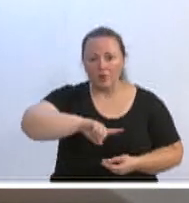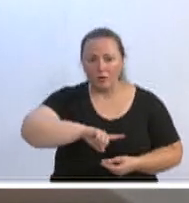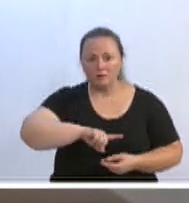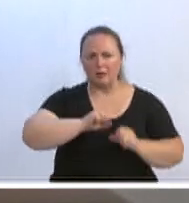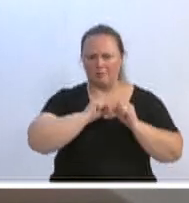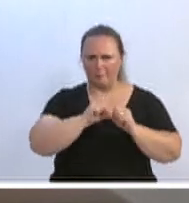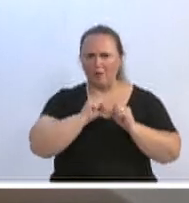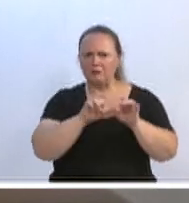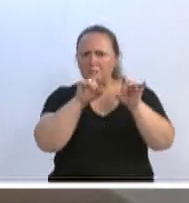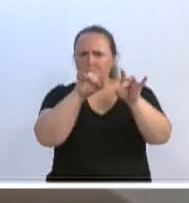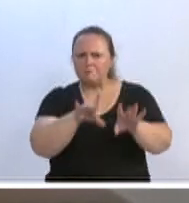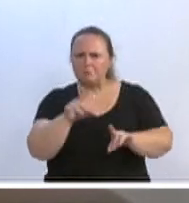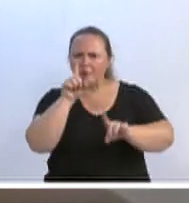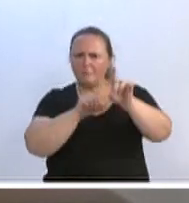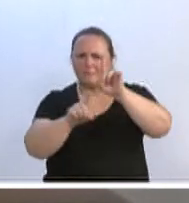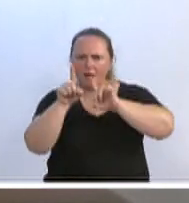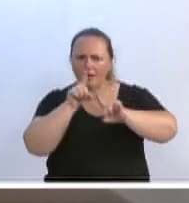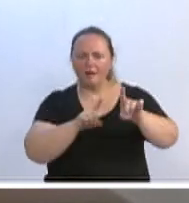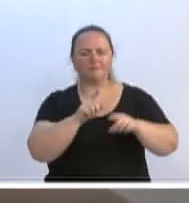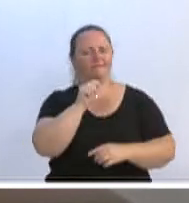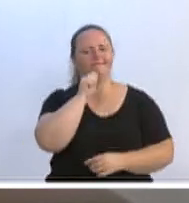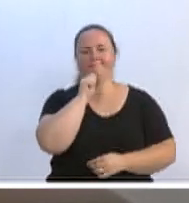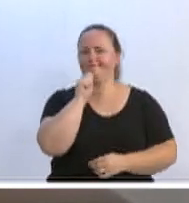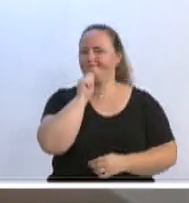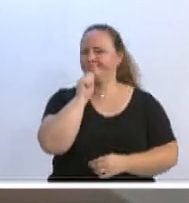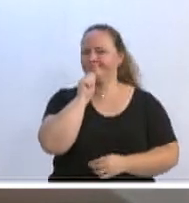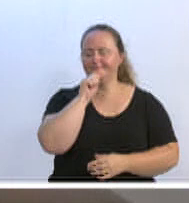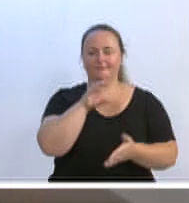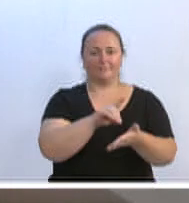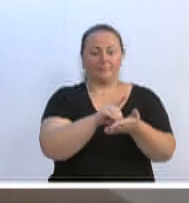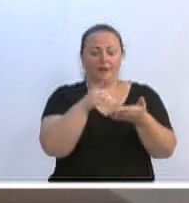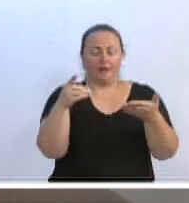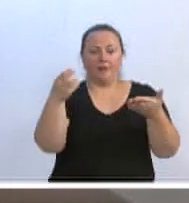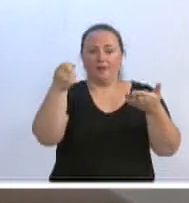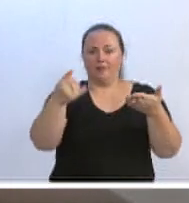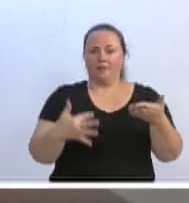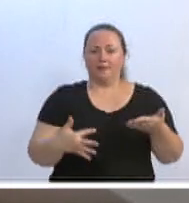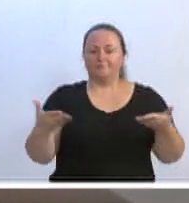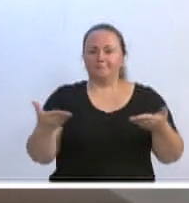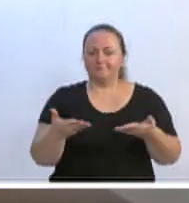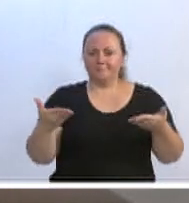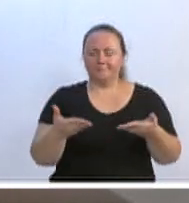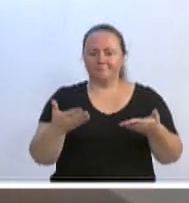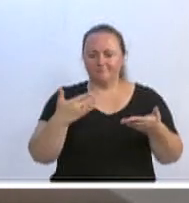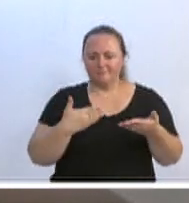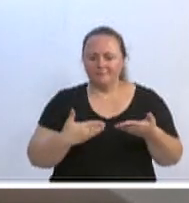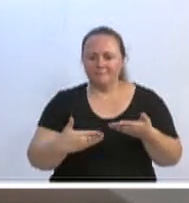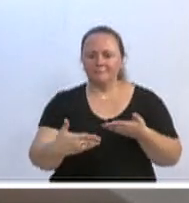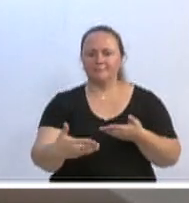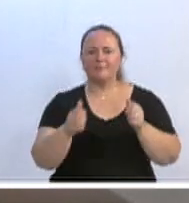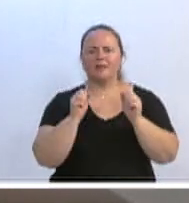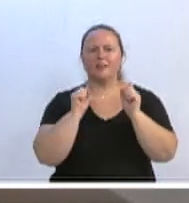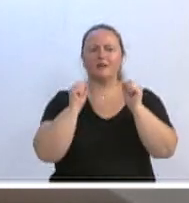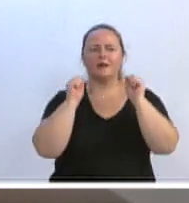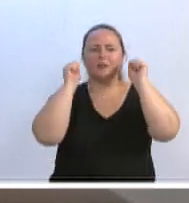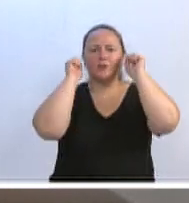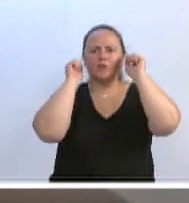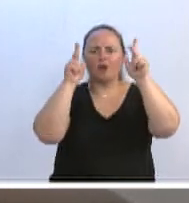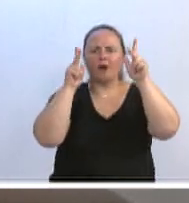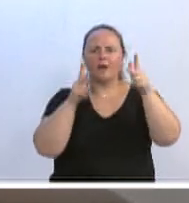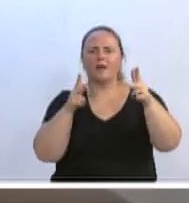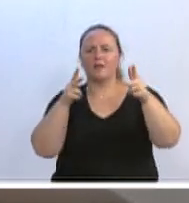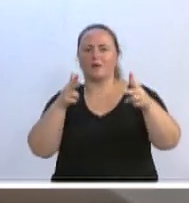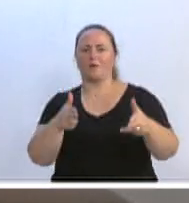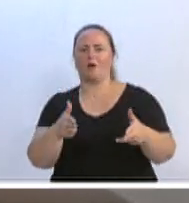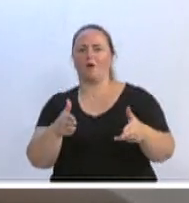né? A Bíblia nos afirma que os dias que nós estamos vivendo são como os dias de Noé.